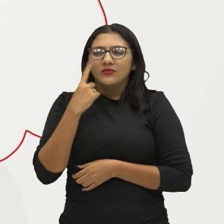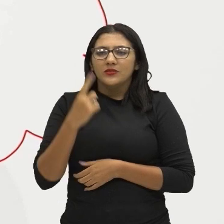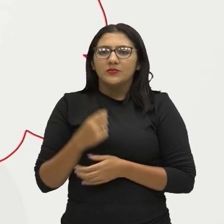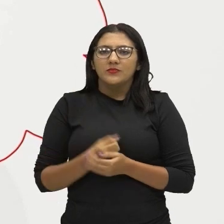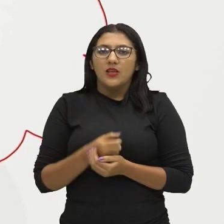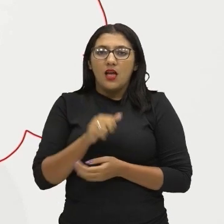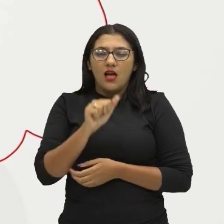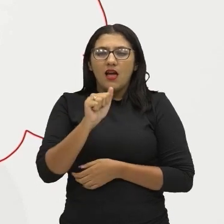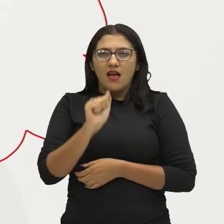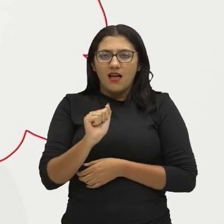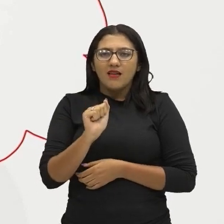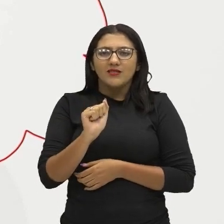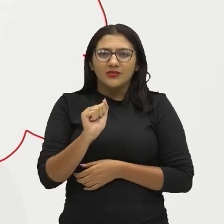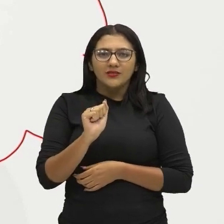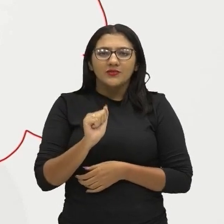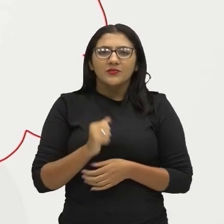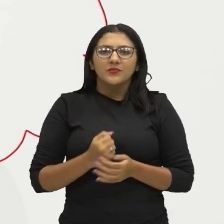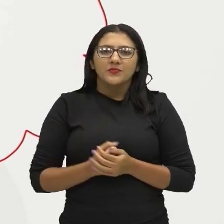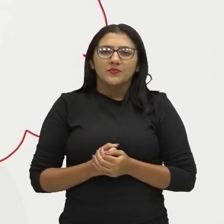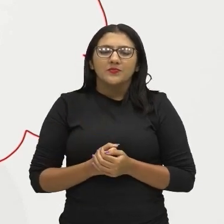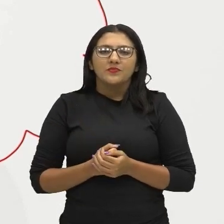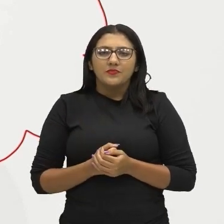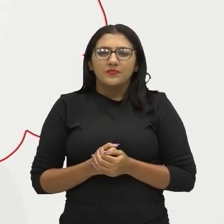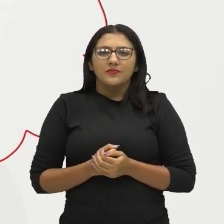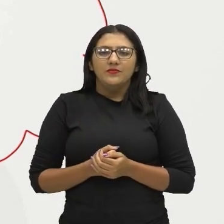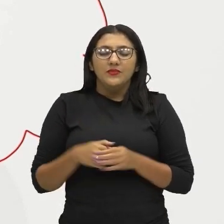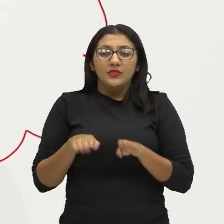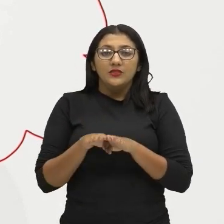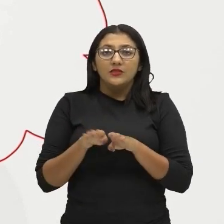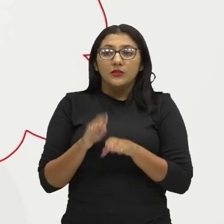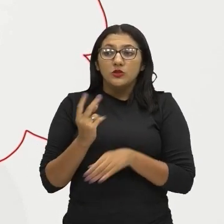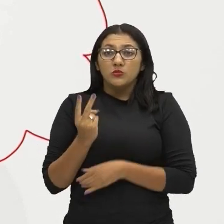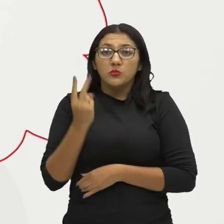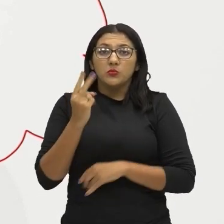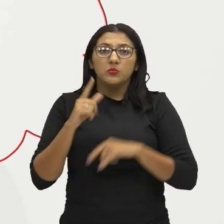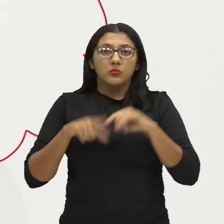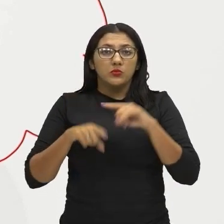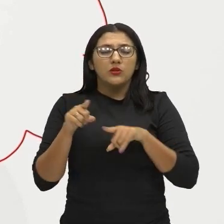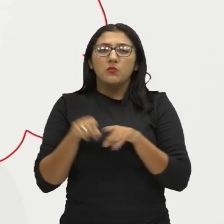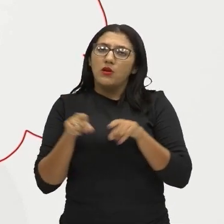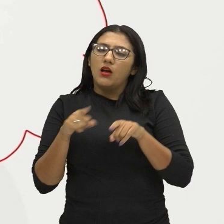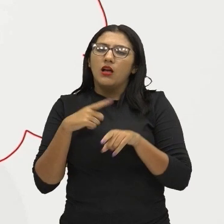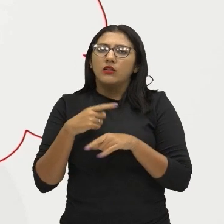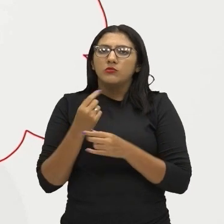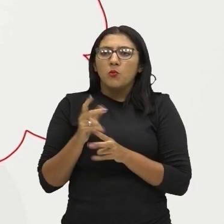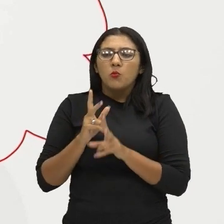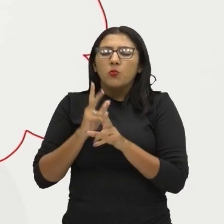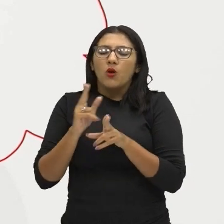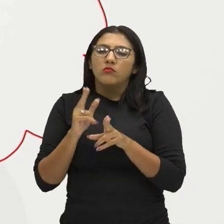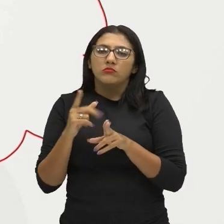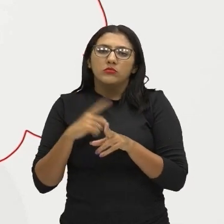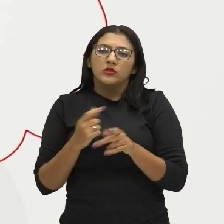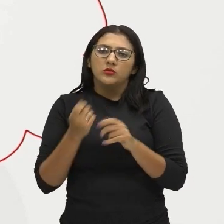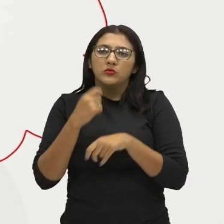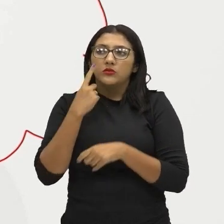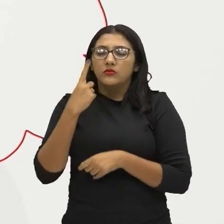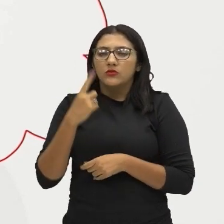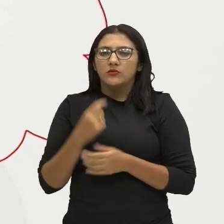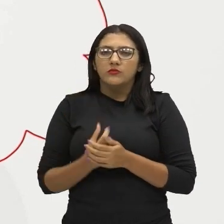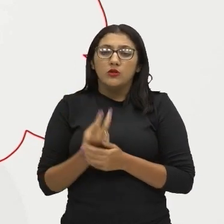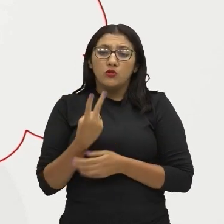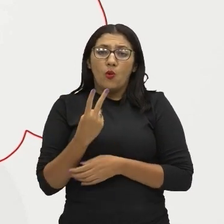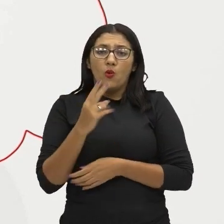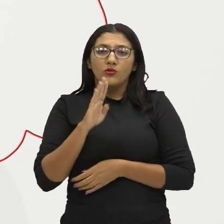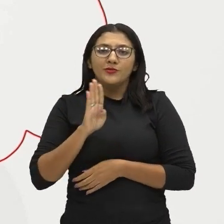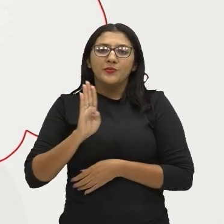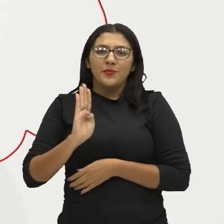olha, beleza? Eu tenho então duas coisas, mas que são iguais, portanto eu poderia colocar 2B,